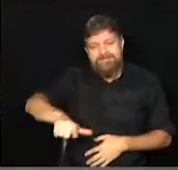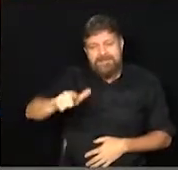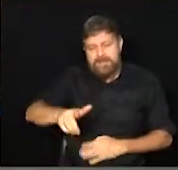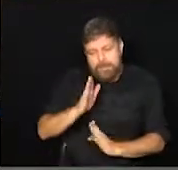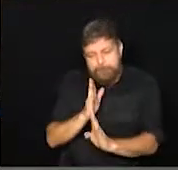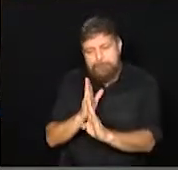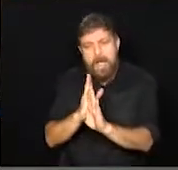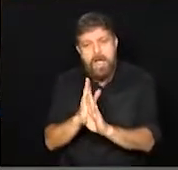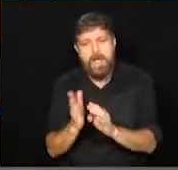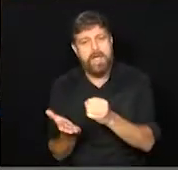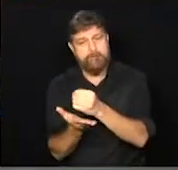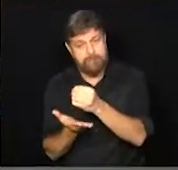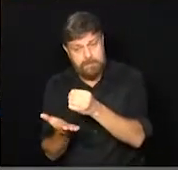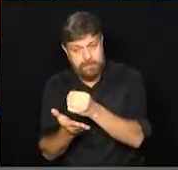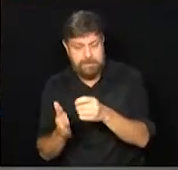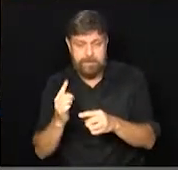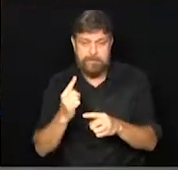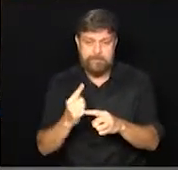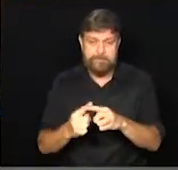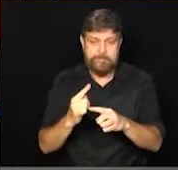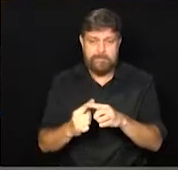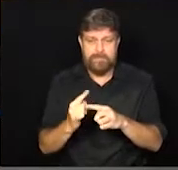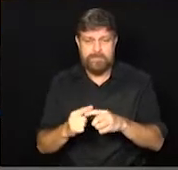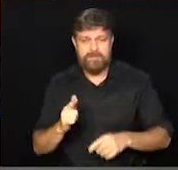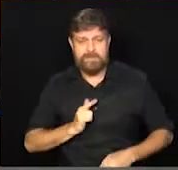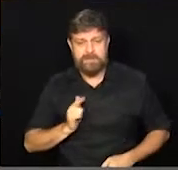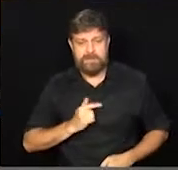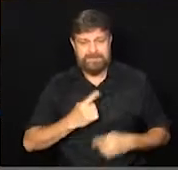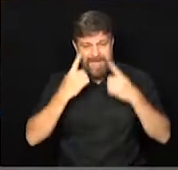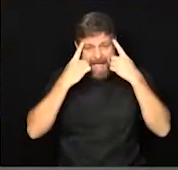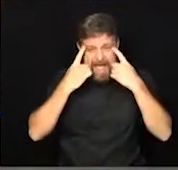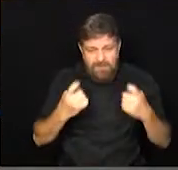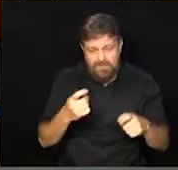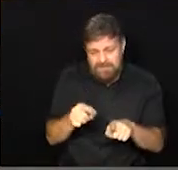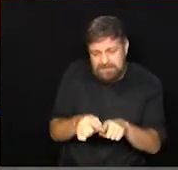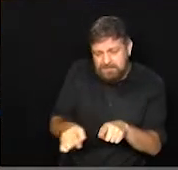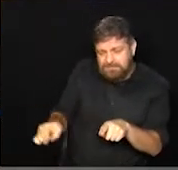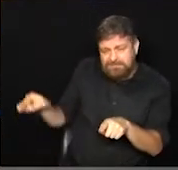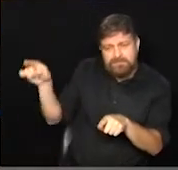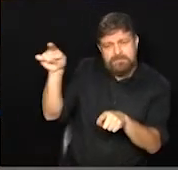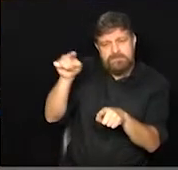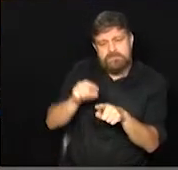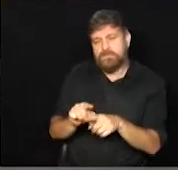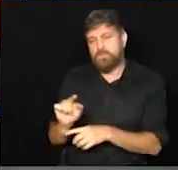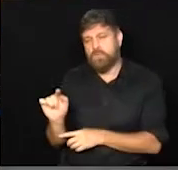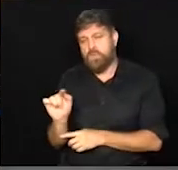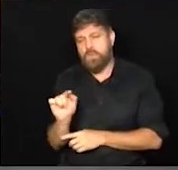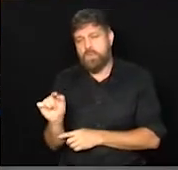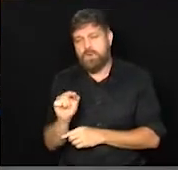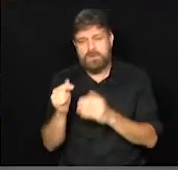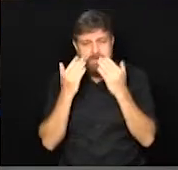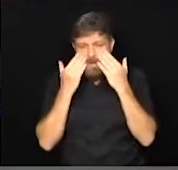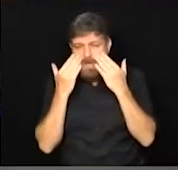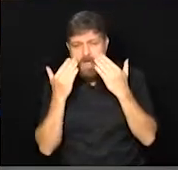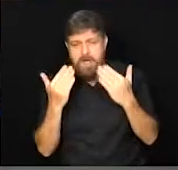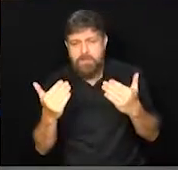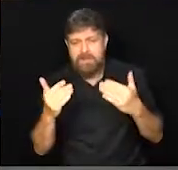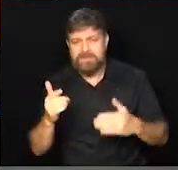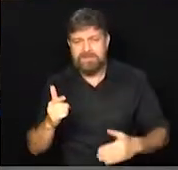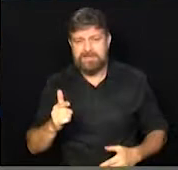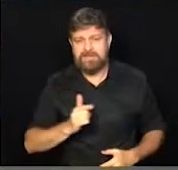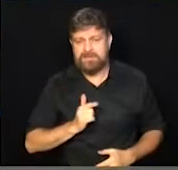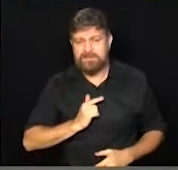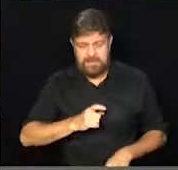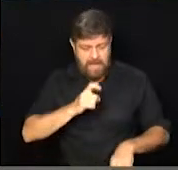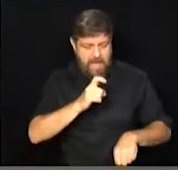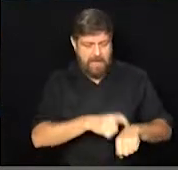fundamental, porque o ciclo de violência, ele se apresenta como o momento da tensão, o momento